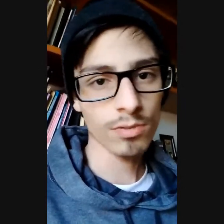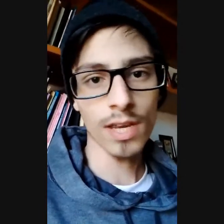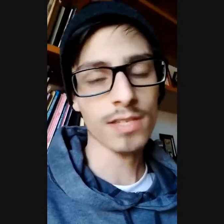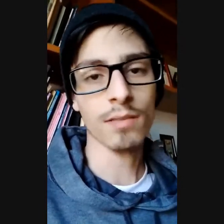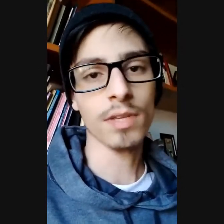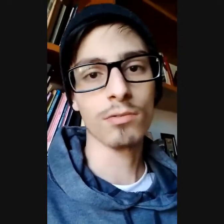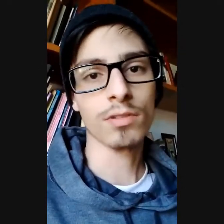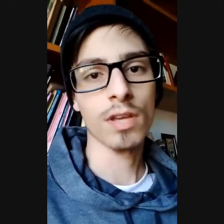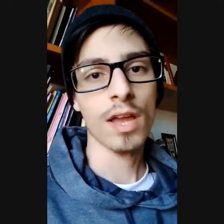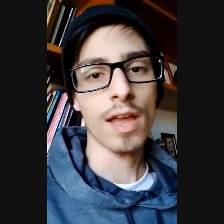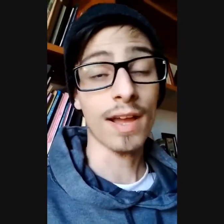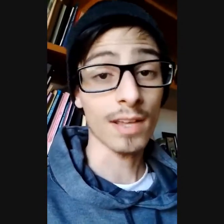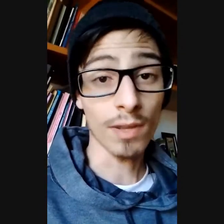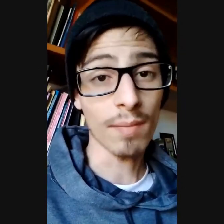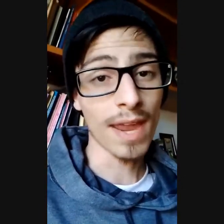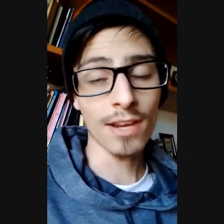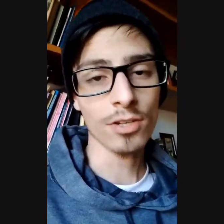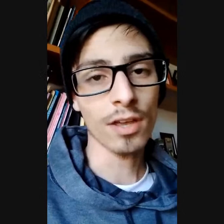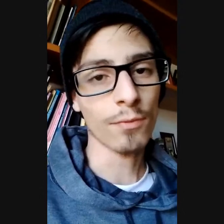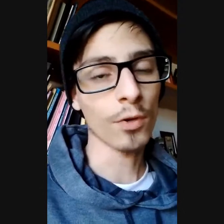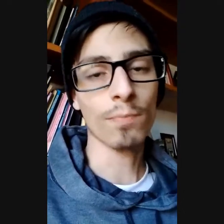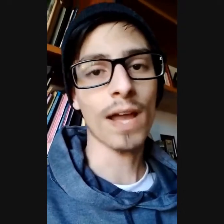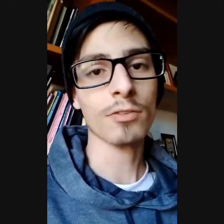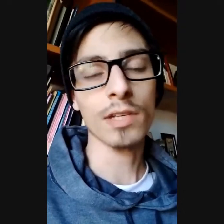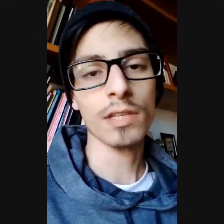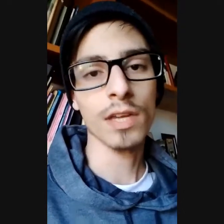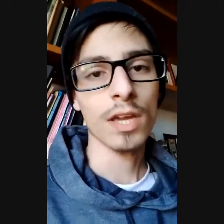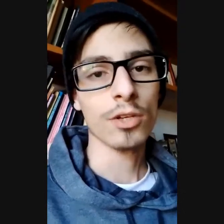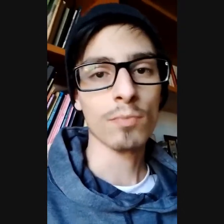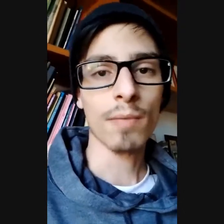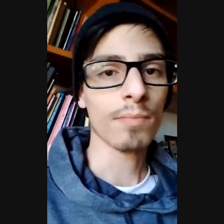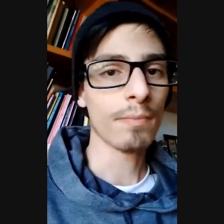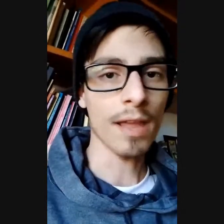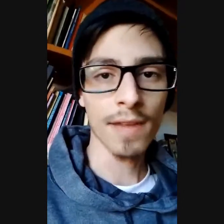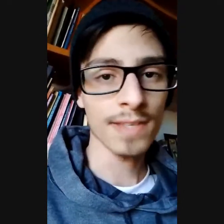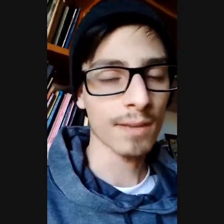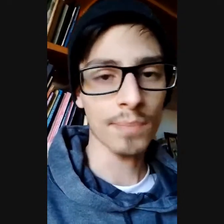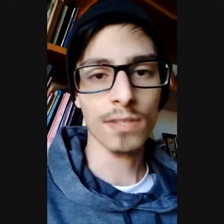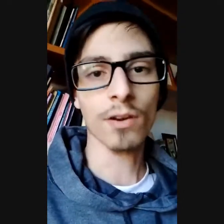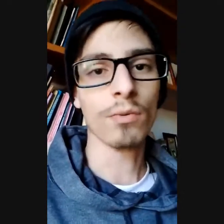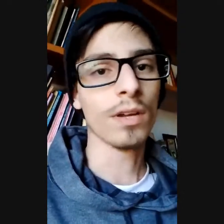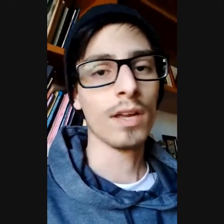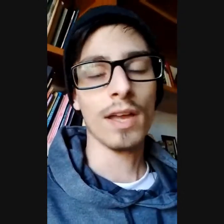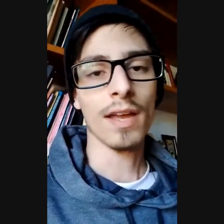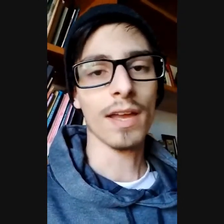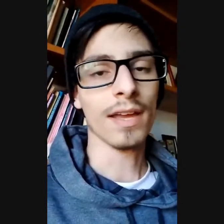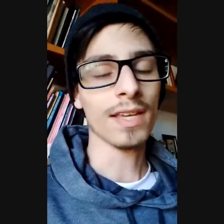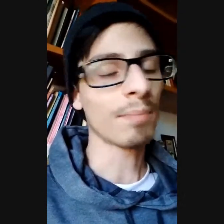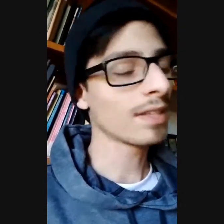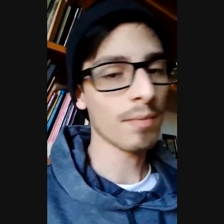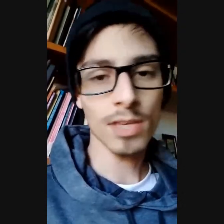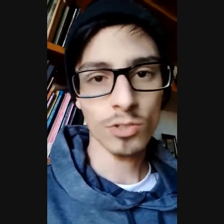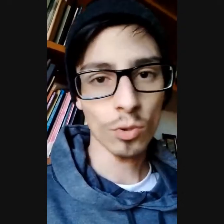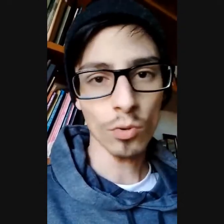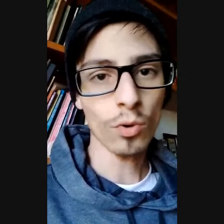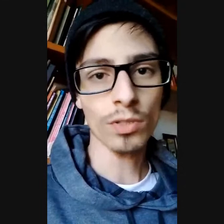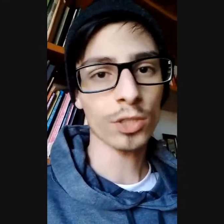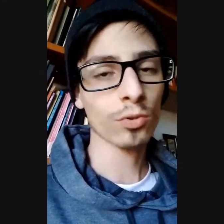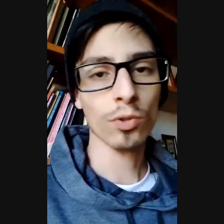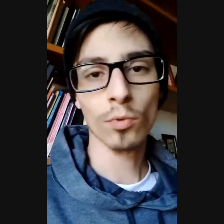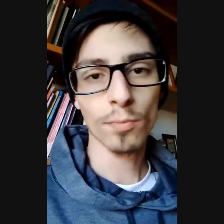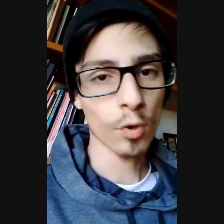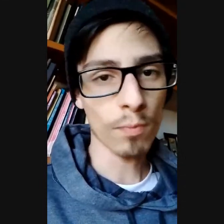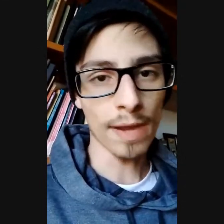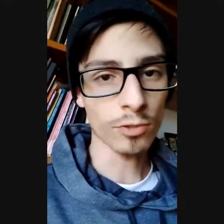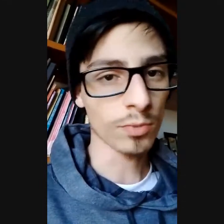não conseguiram ser recebidos adequadamente, né? Foi o prazo aí de uma breve recepção e a pandemia estourou,